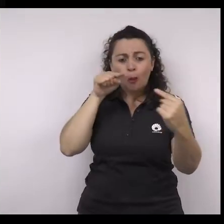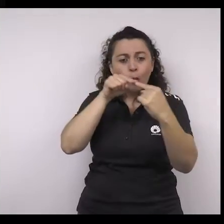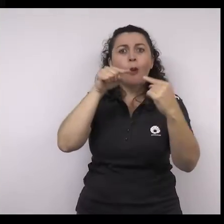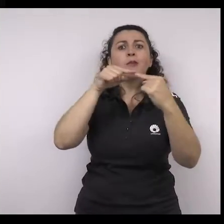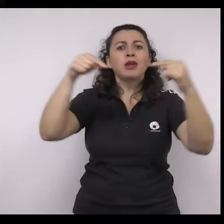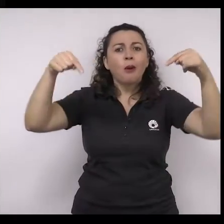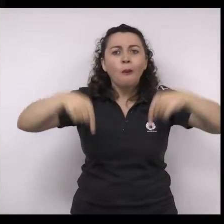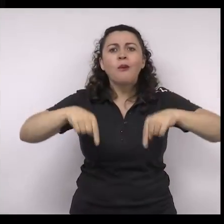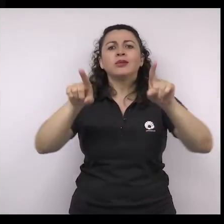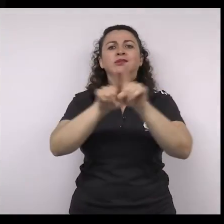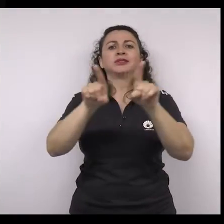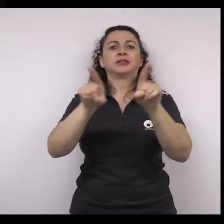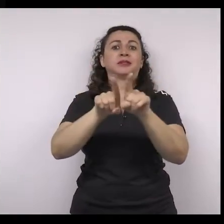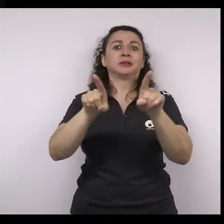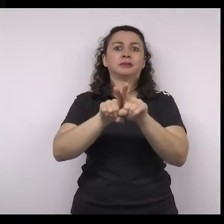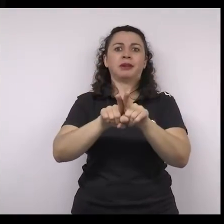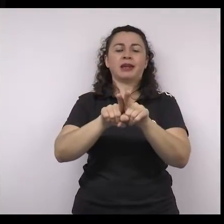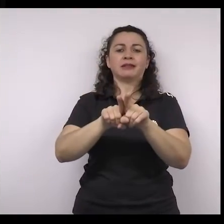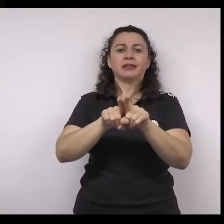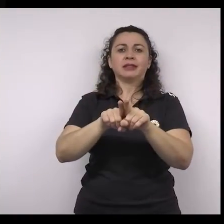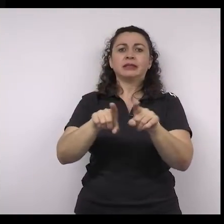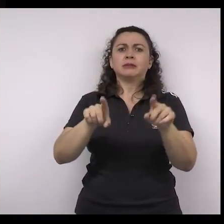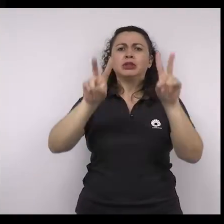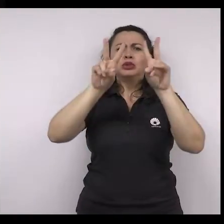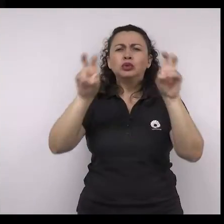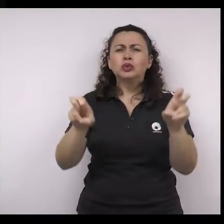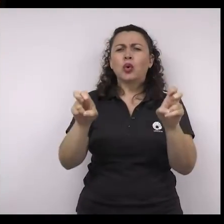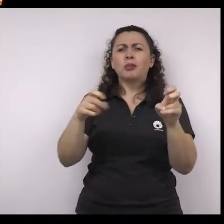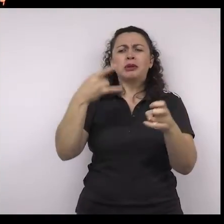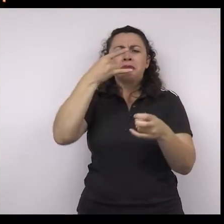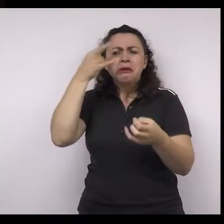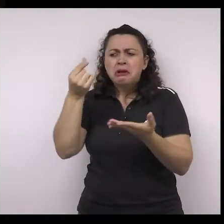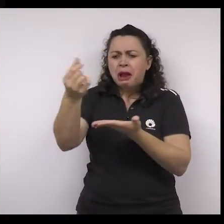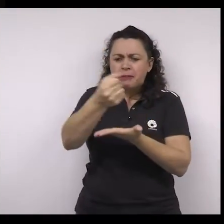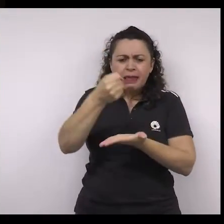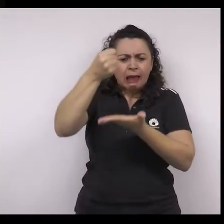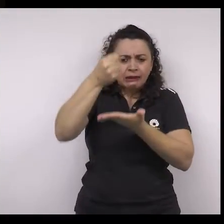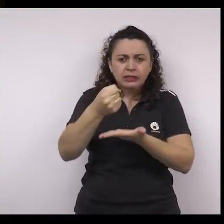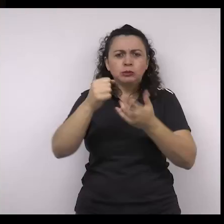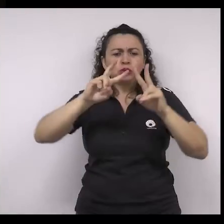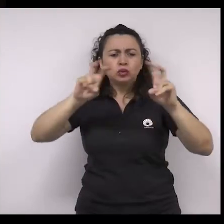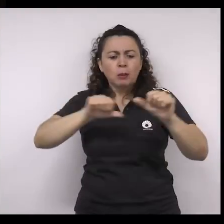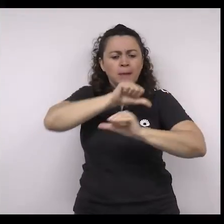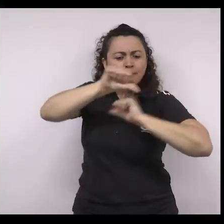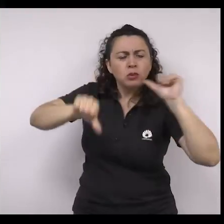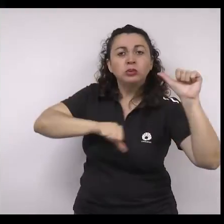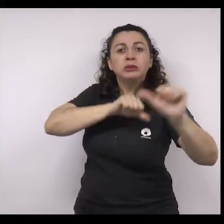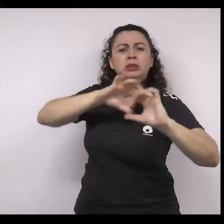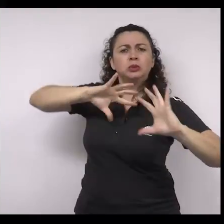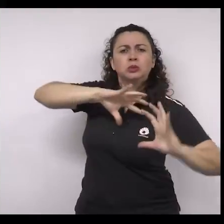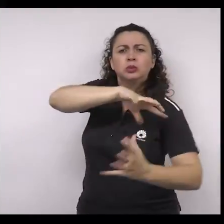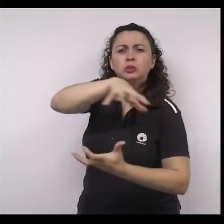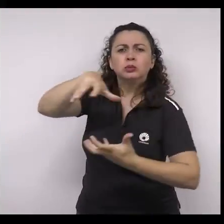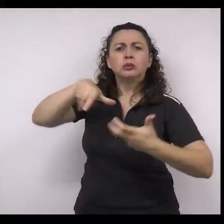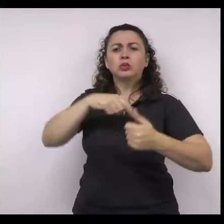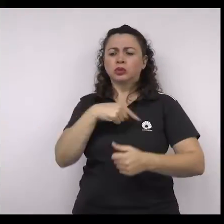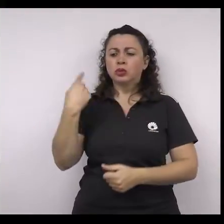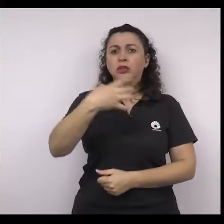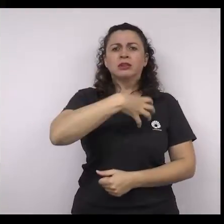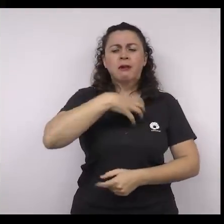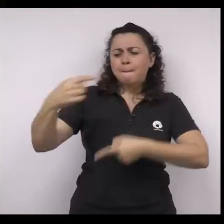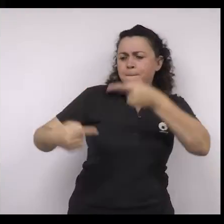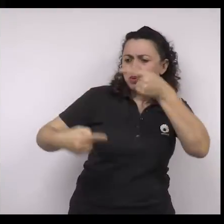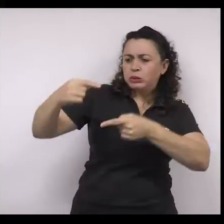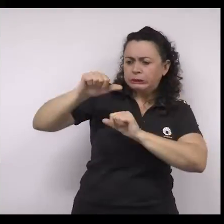nos mitos todos, eu acho que é um dever nosso como artistas, principalmente dessa galera,